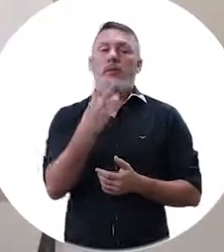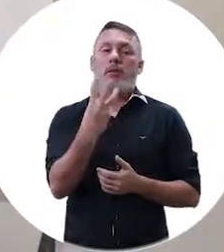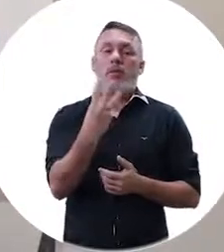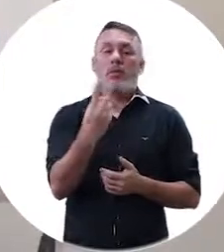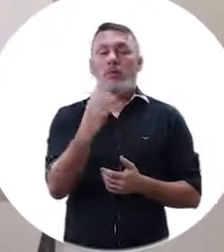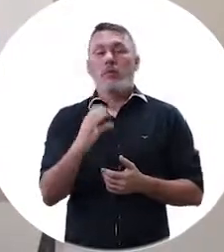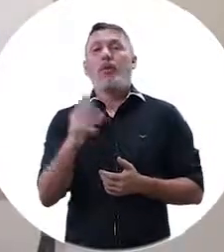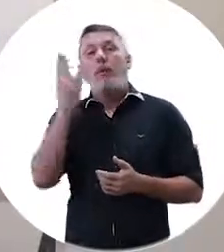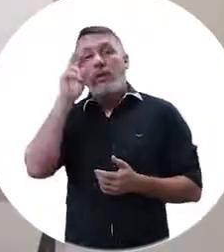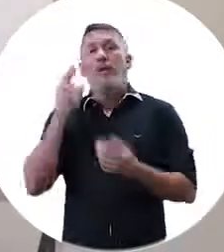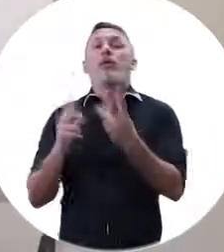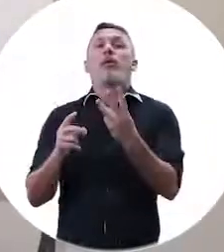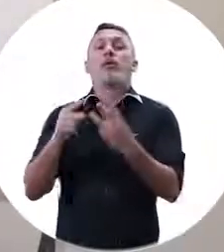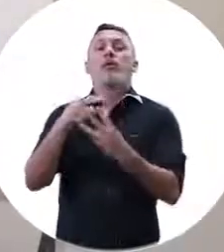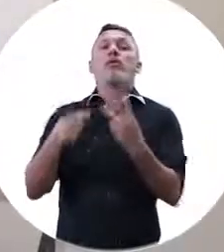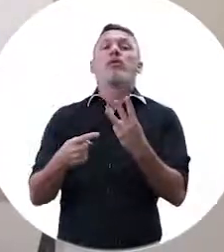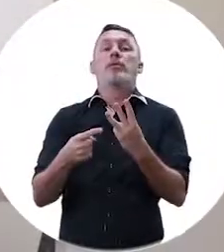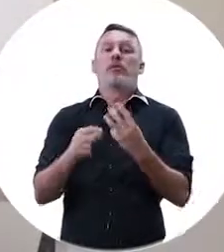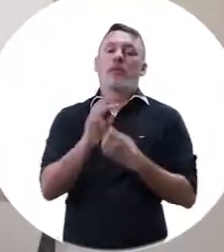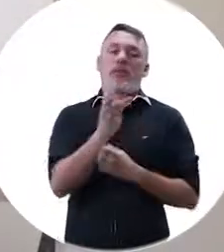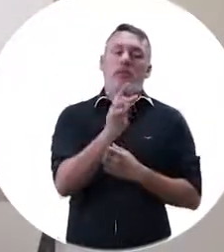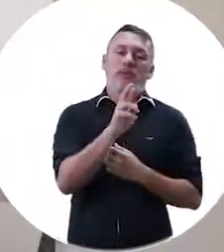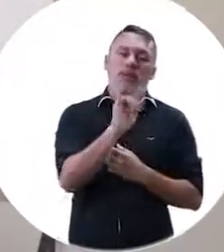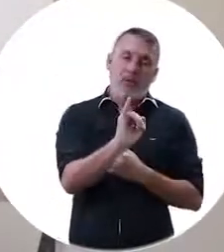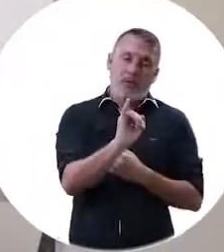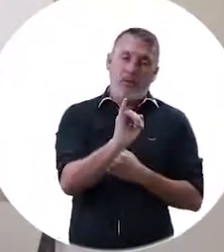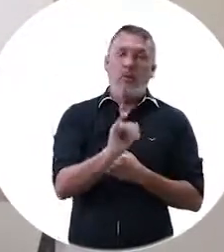carbono somente. Então, é